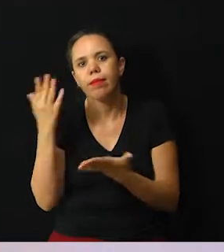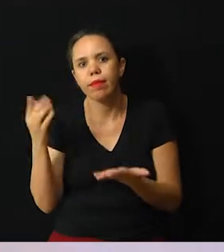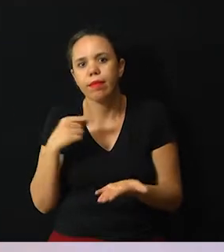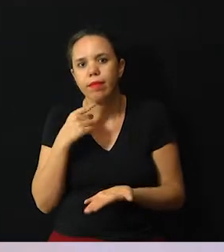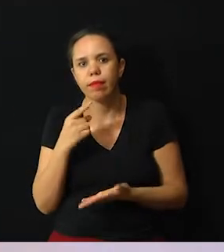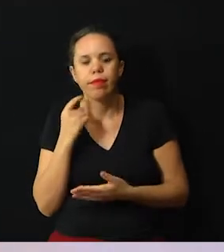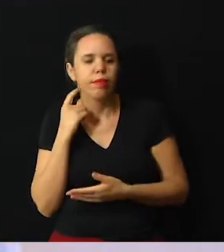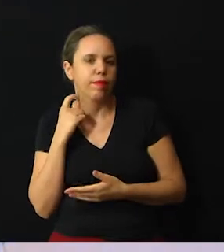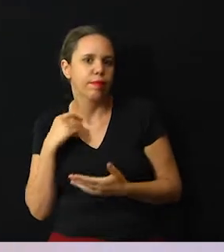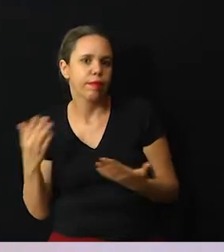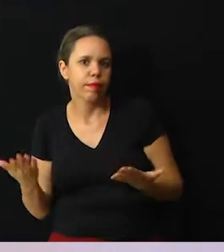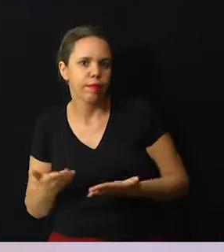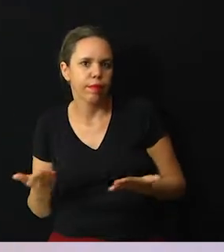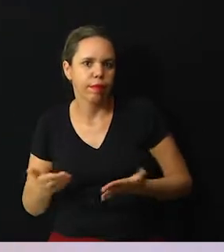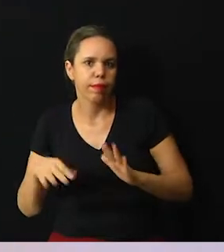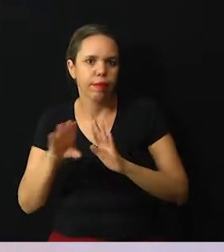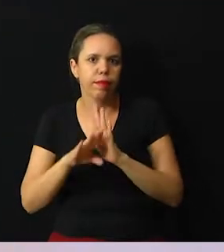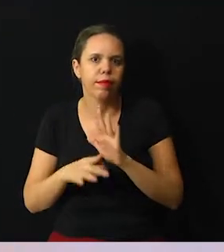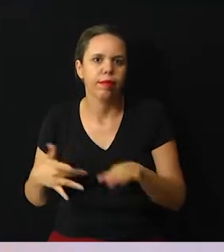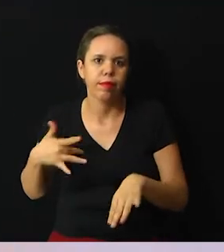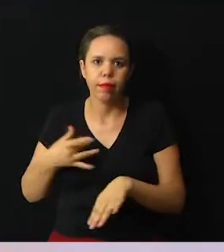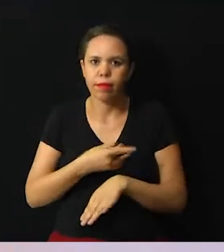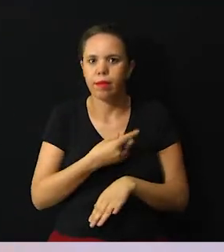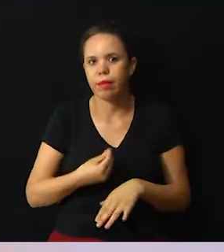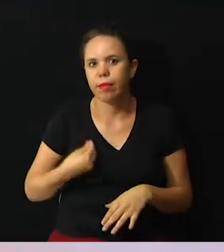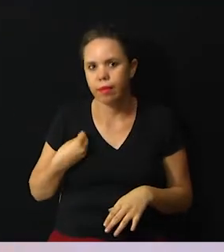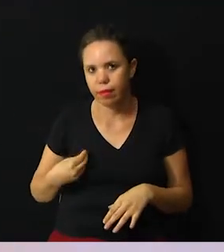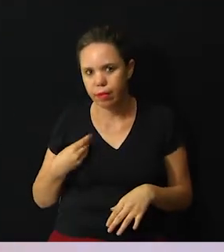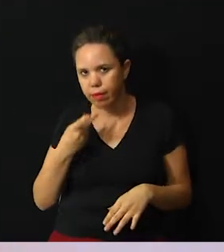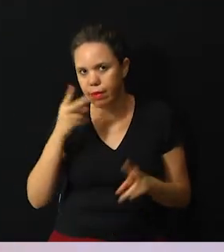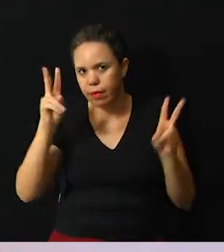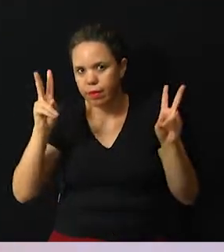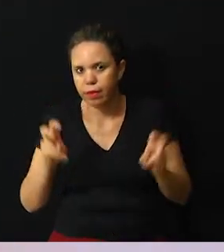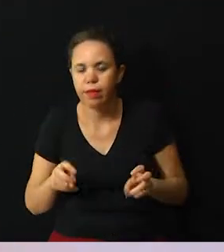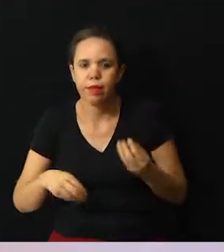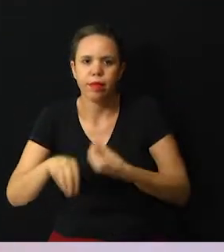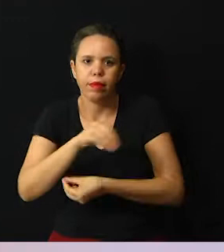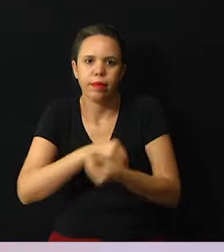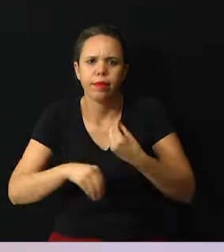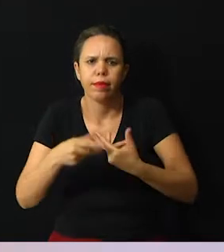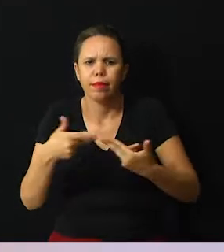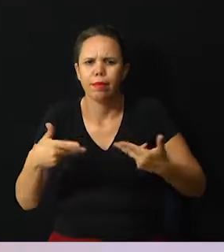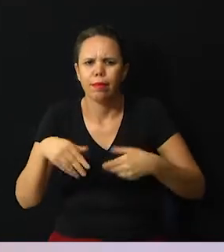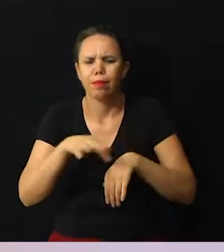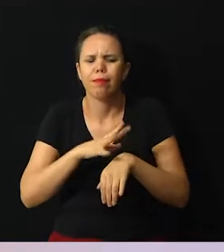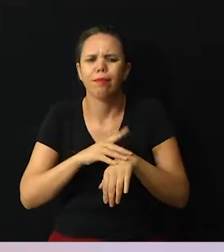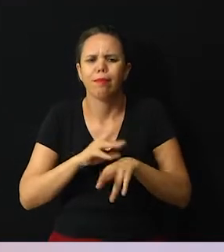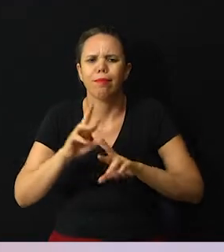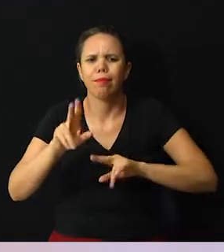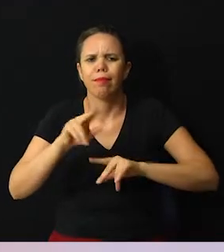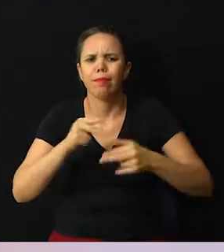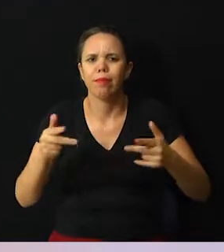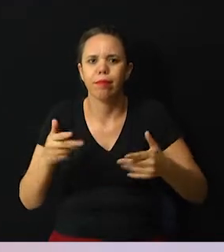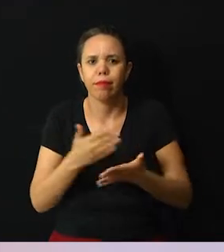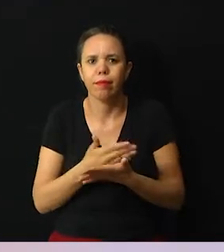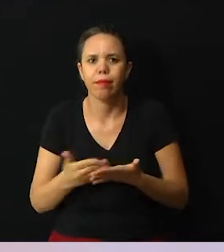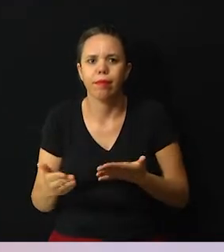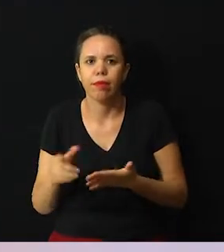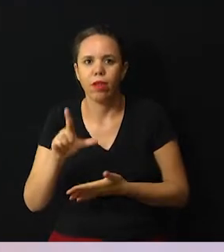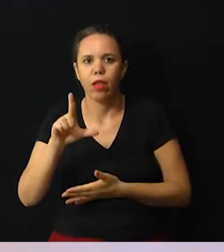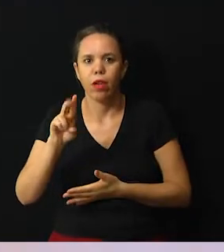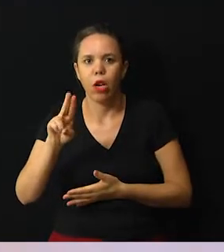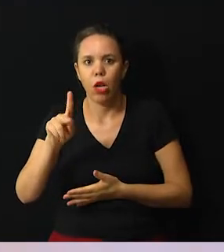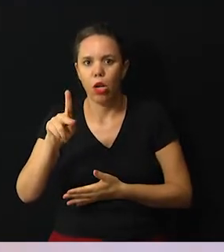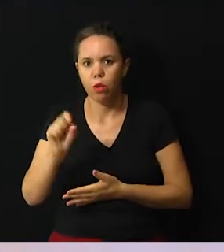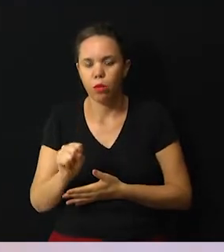todas as dúvidas. Hoje, no programa Saúde é Vida, a gente vai falar aí sobre uma mistura de doenças, várias. Vamos começar com